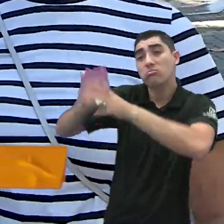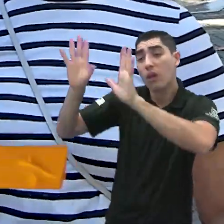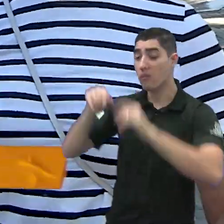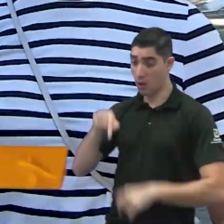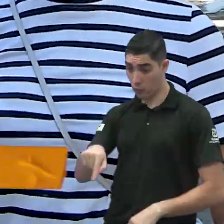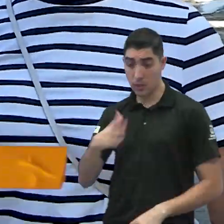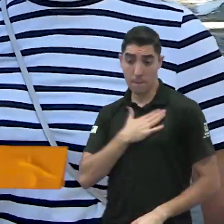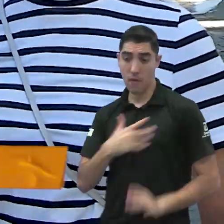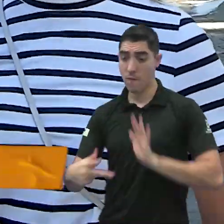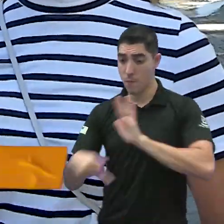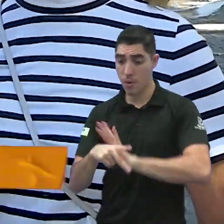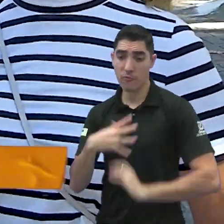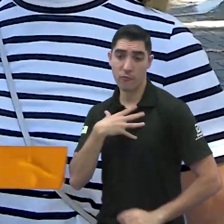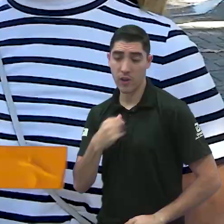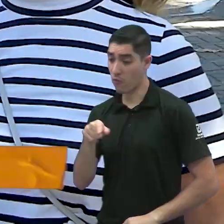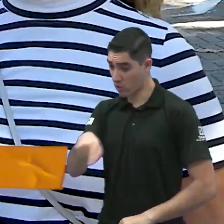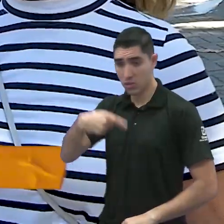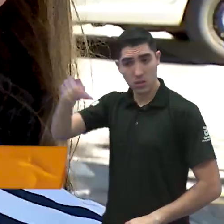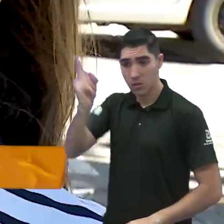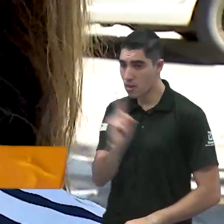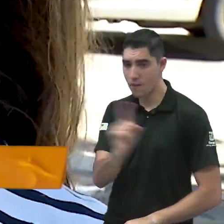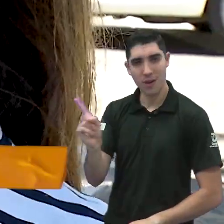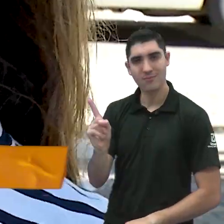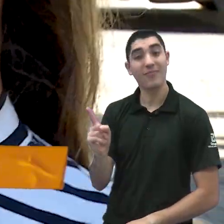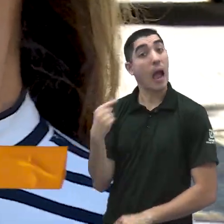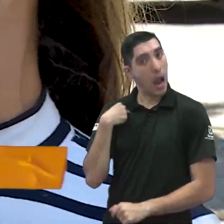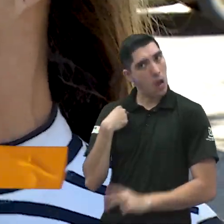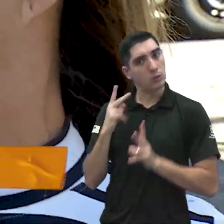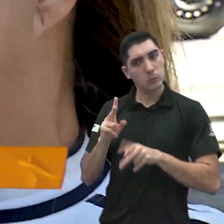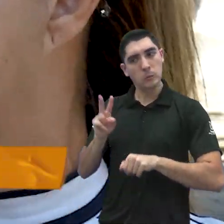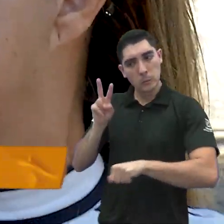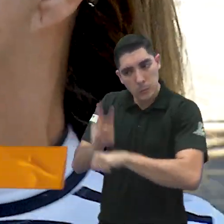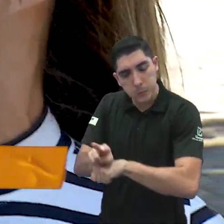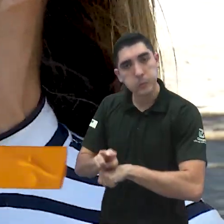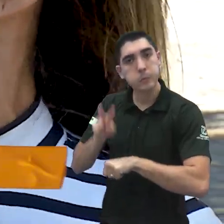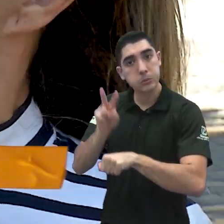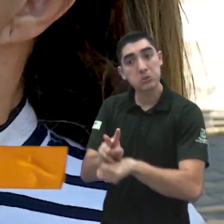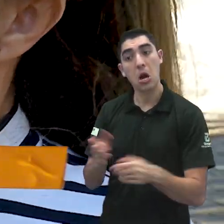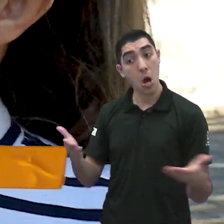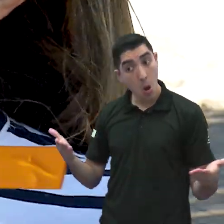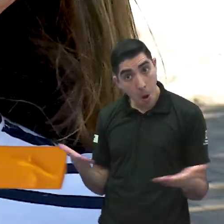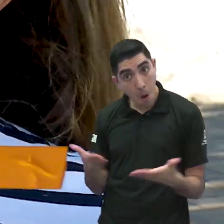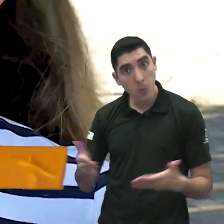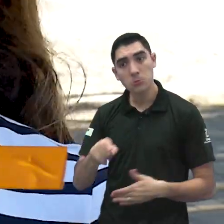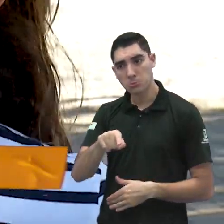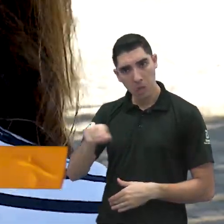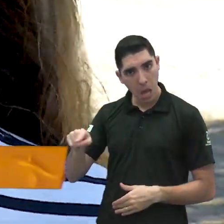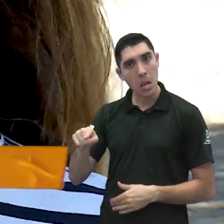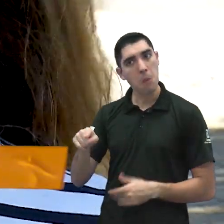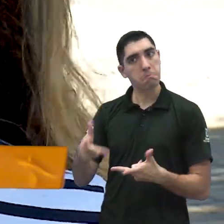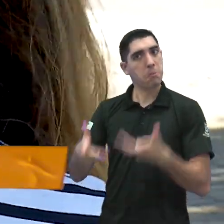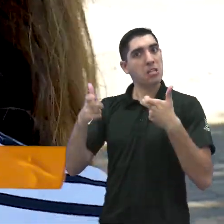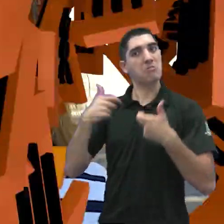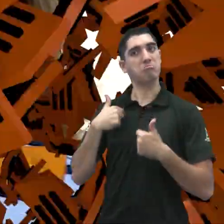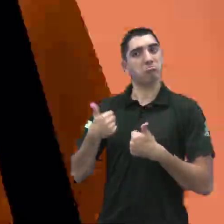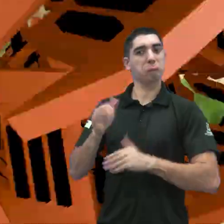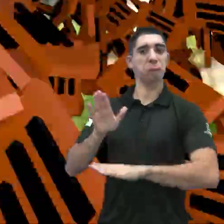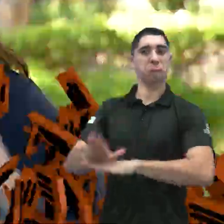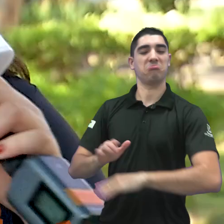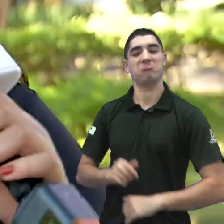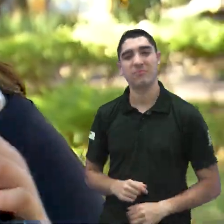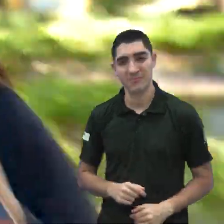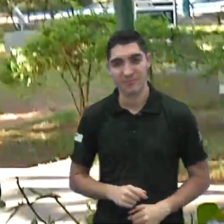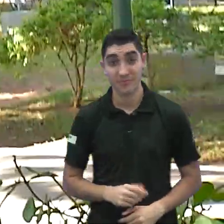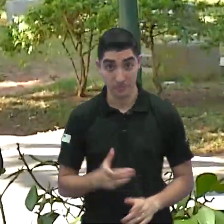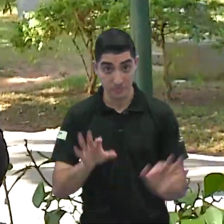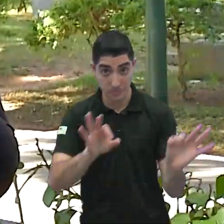meus filhos. Você é meu filho, você é minha filha. Então acho que eu protegi bem e elas hoje em dia elas veem que eu fiz bem.